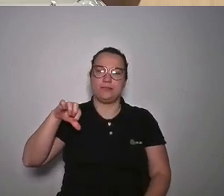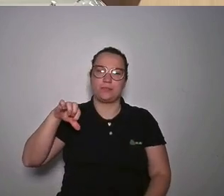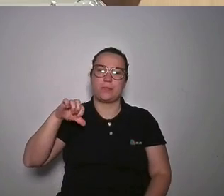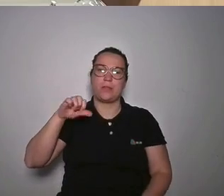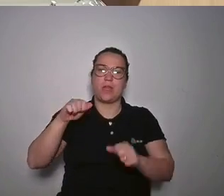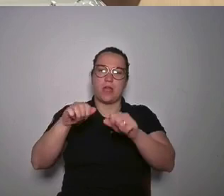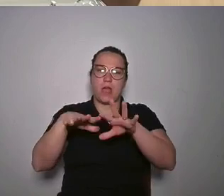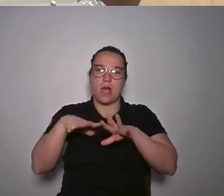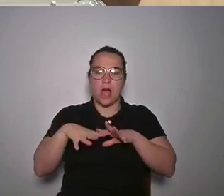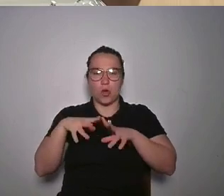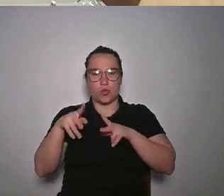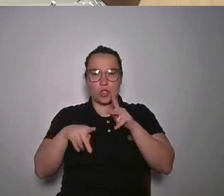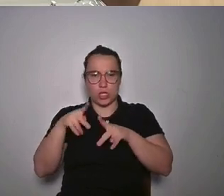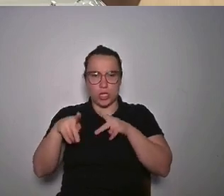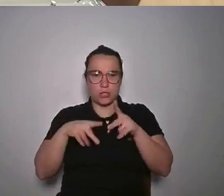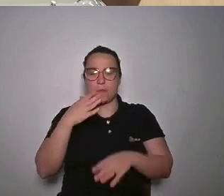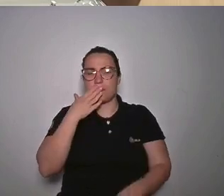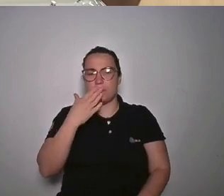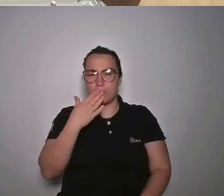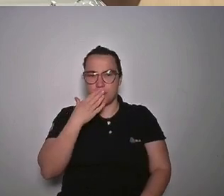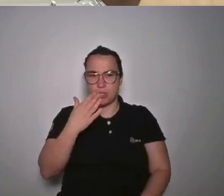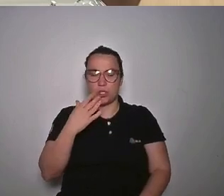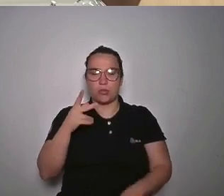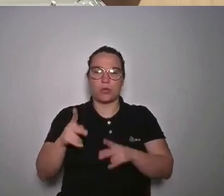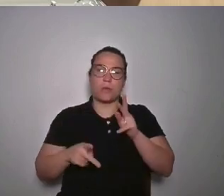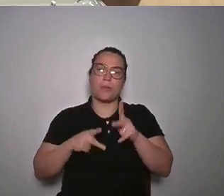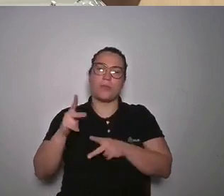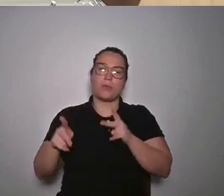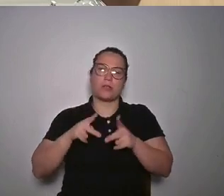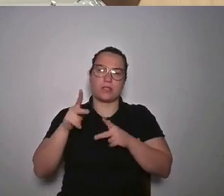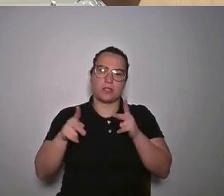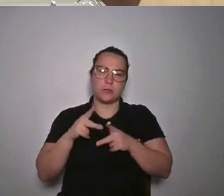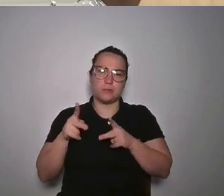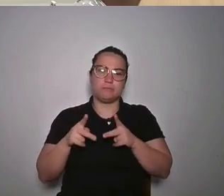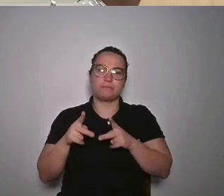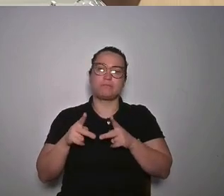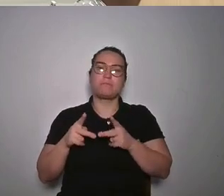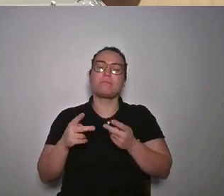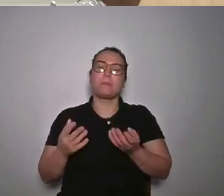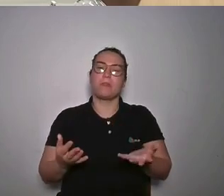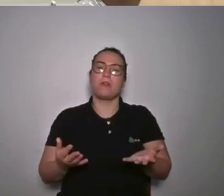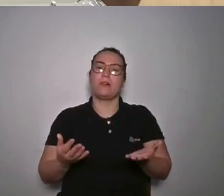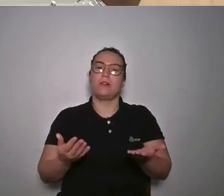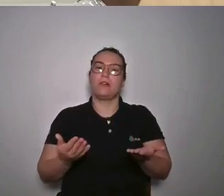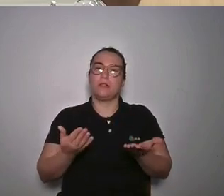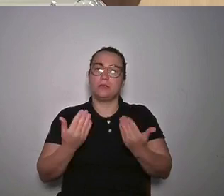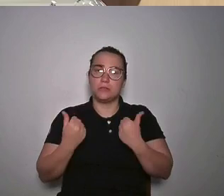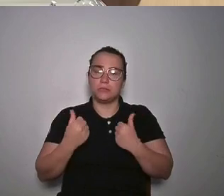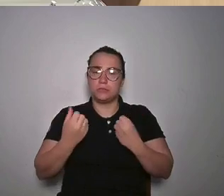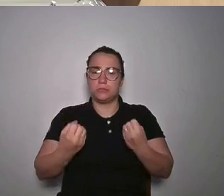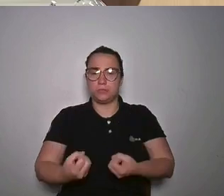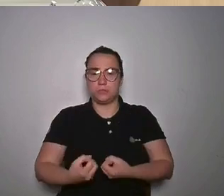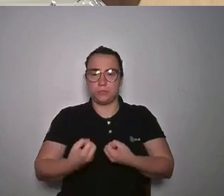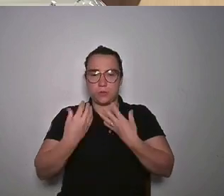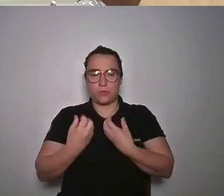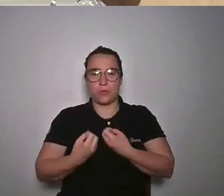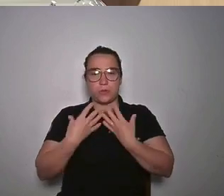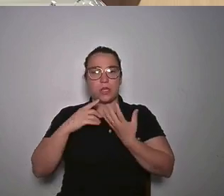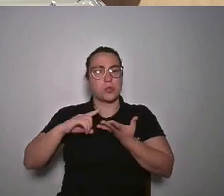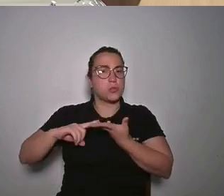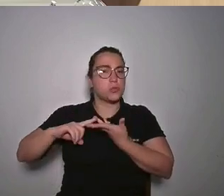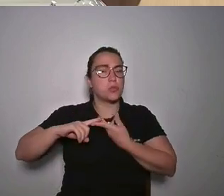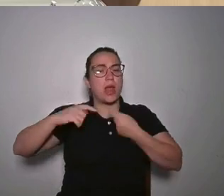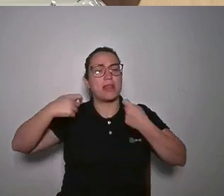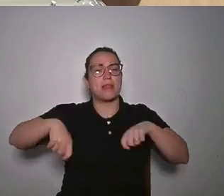audiências pedindo para que a população nos trouxesse quais são as